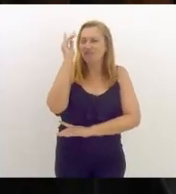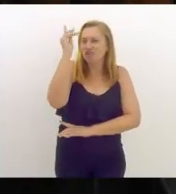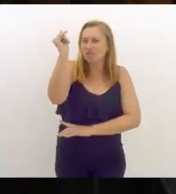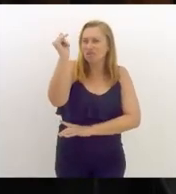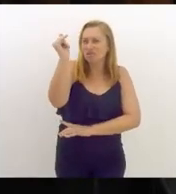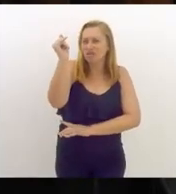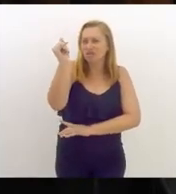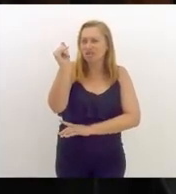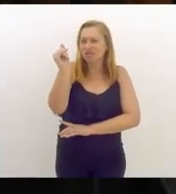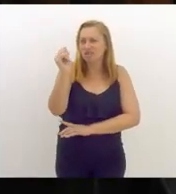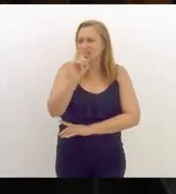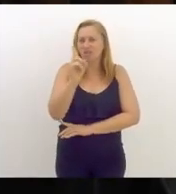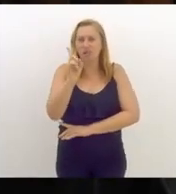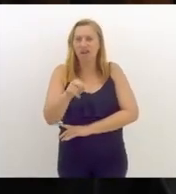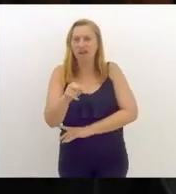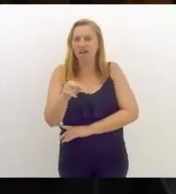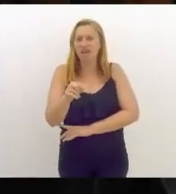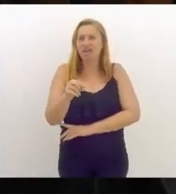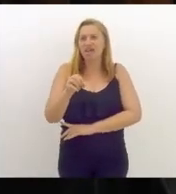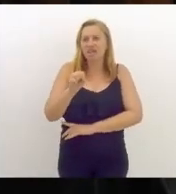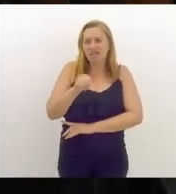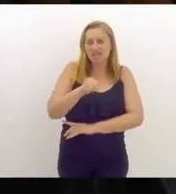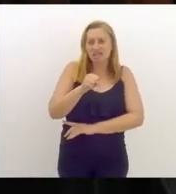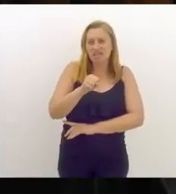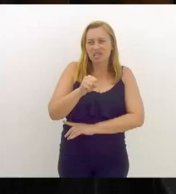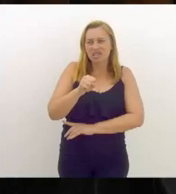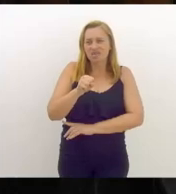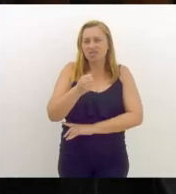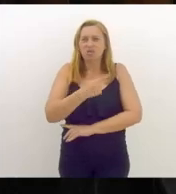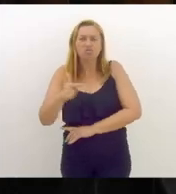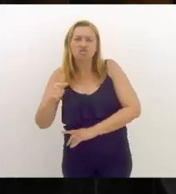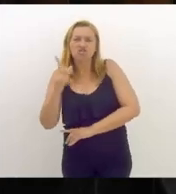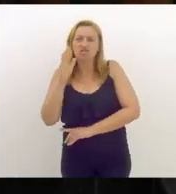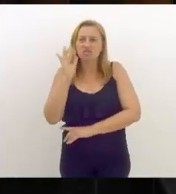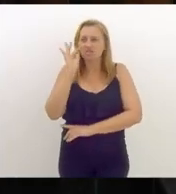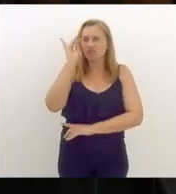seria filosofia a filosofia não existiria